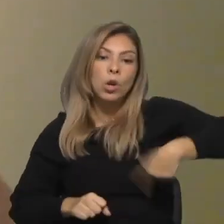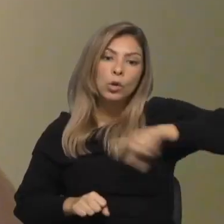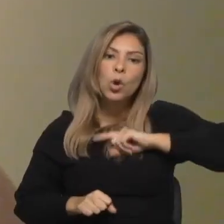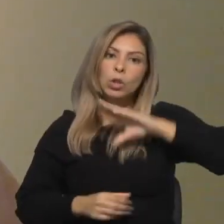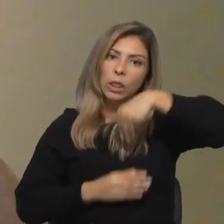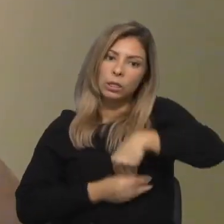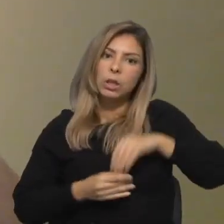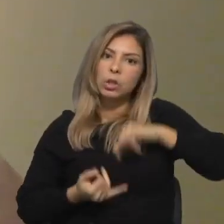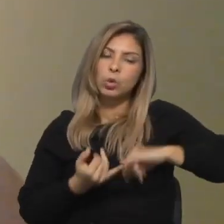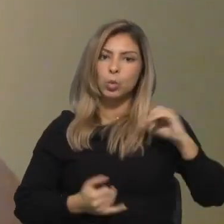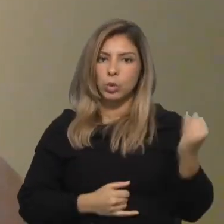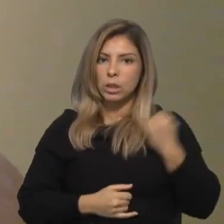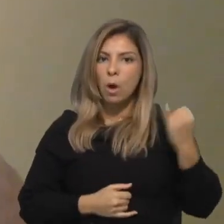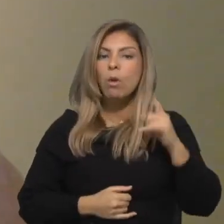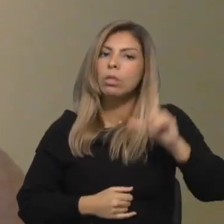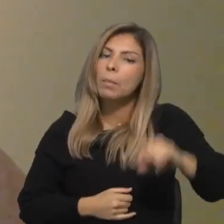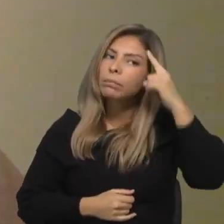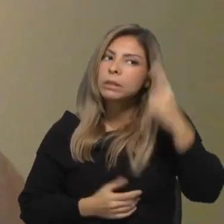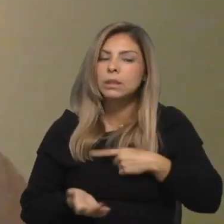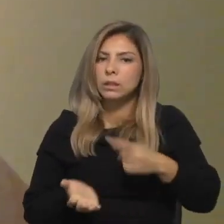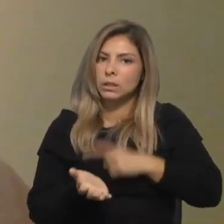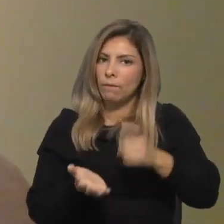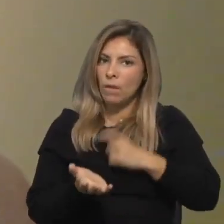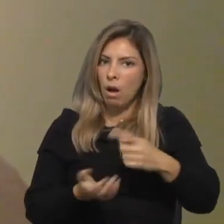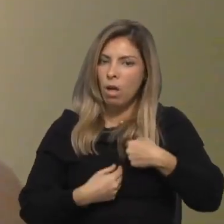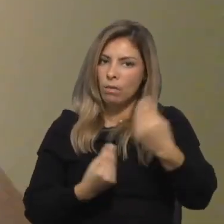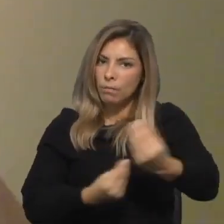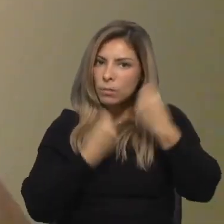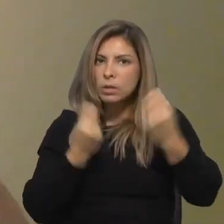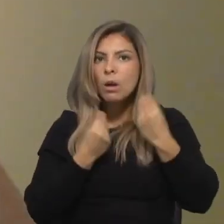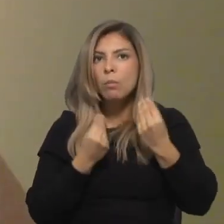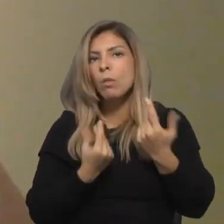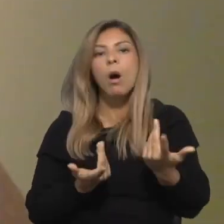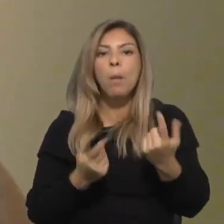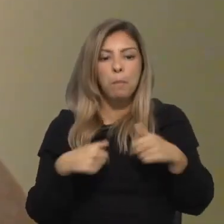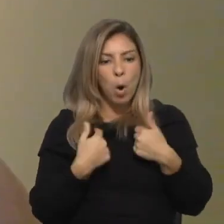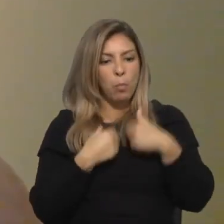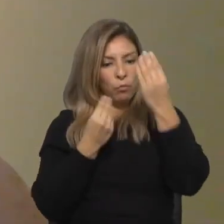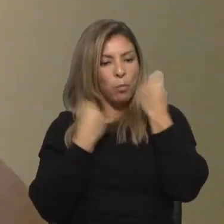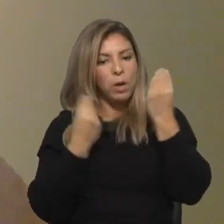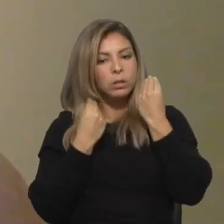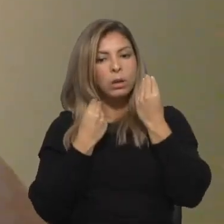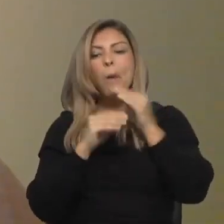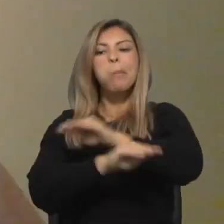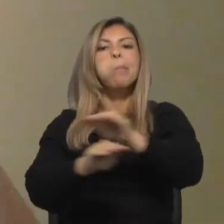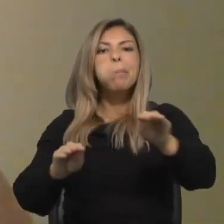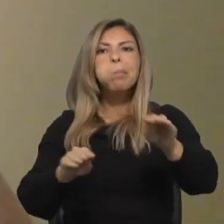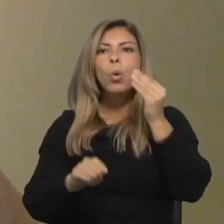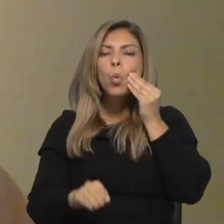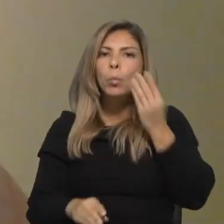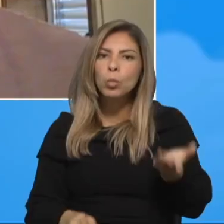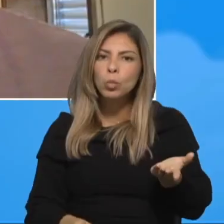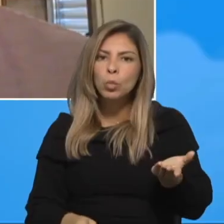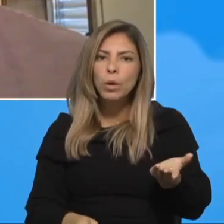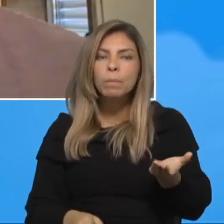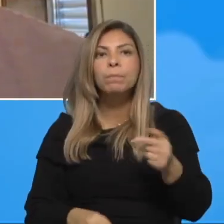necessidade dessa formação, porque se nós não temos uma autoformação, como é que nós também podemos formar os outros? Pergunto, Pedro, se